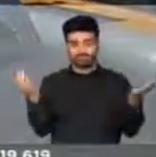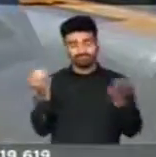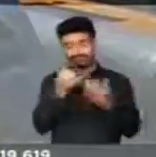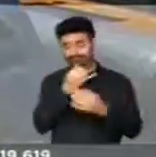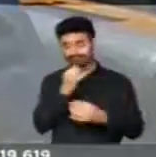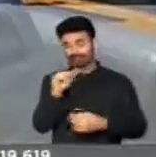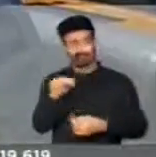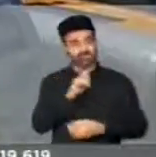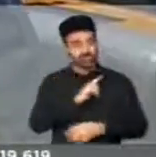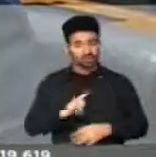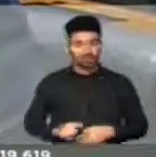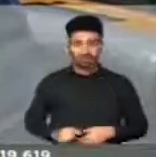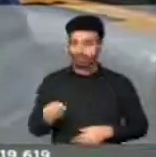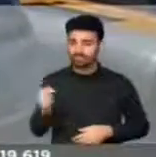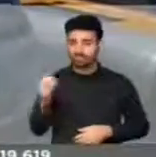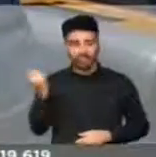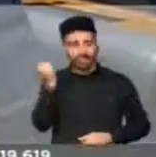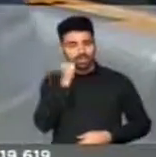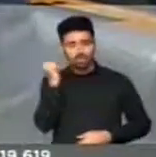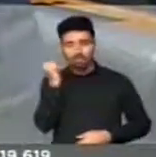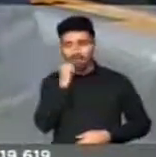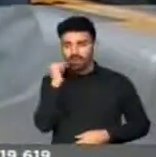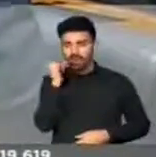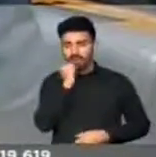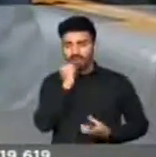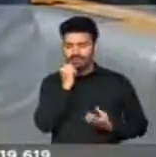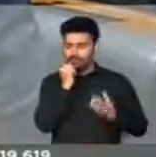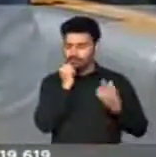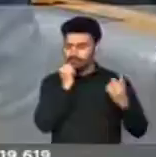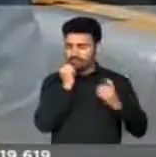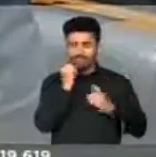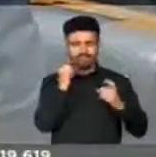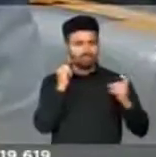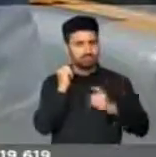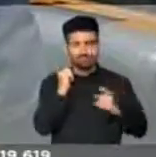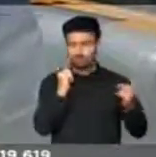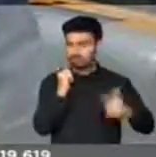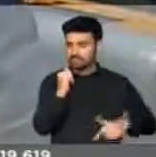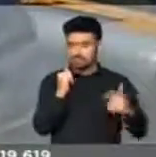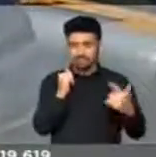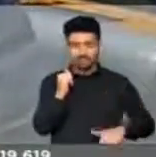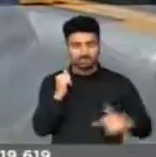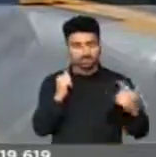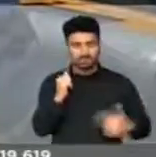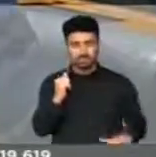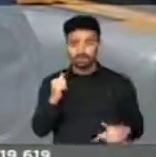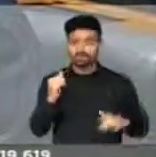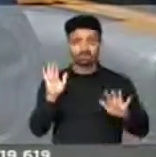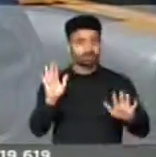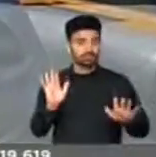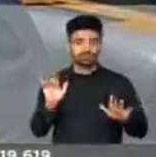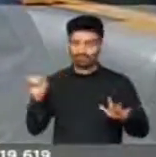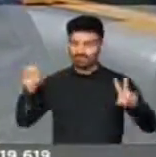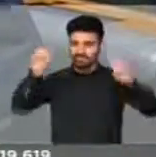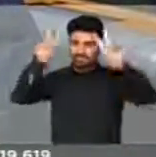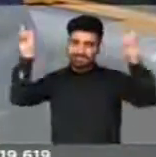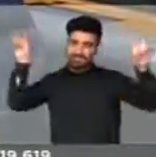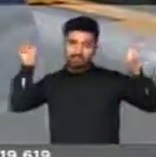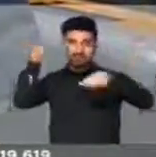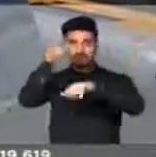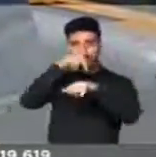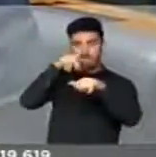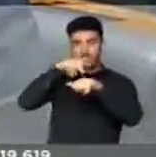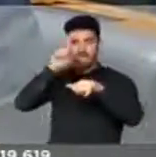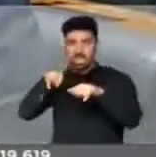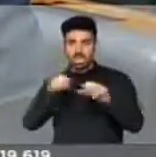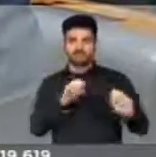aí, mente de cara lavada, que um governo que faz como a pátria educadora. Nós precisamos